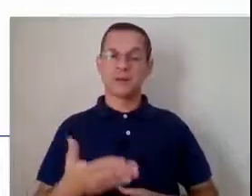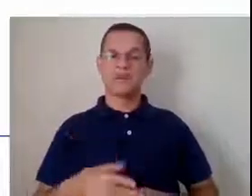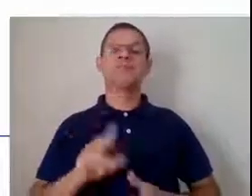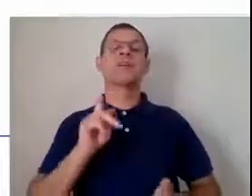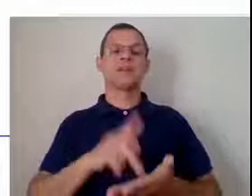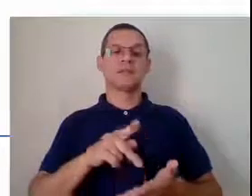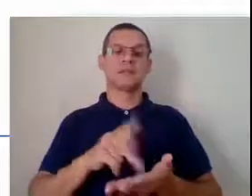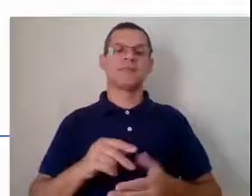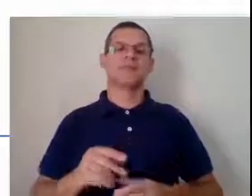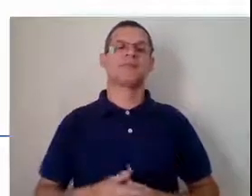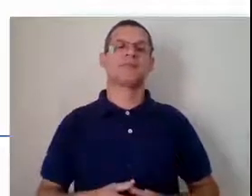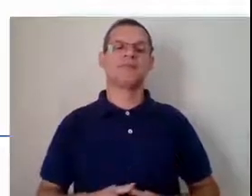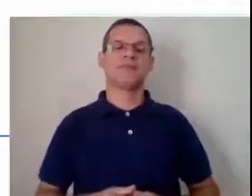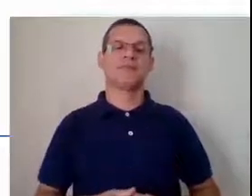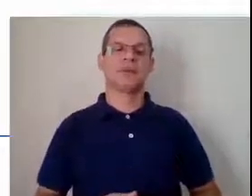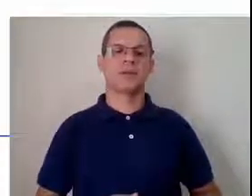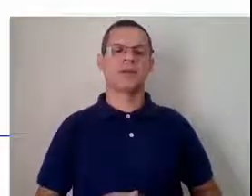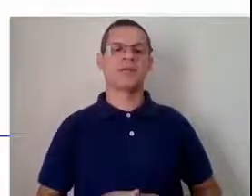é verdadeiro.